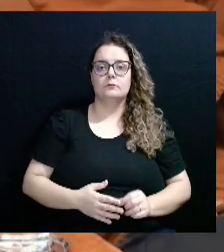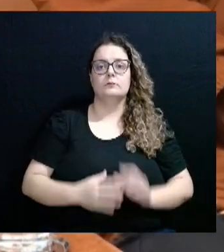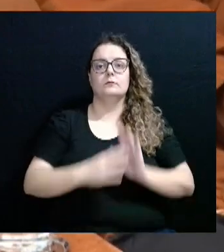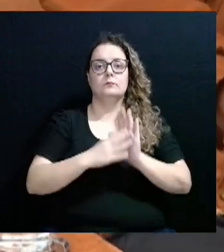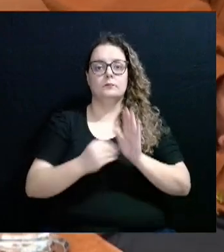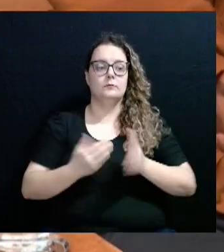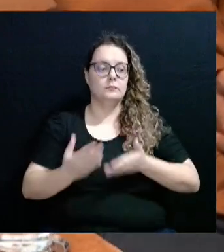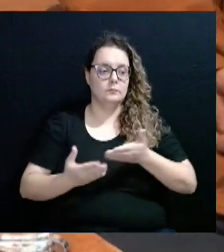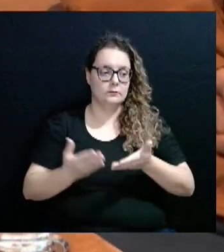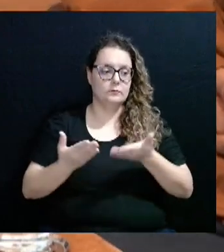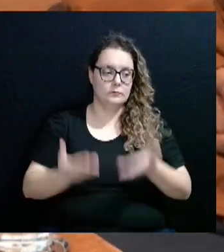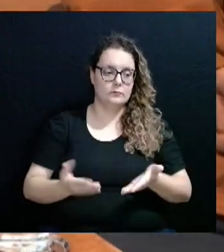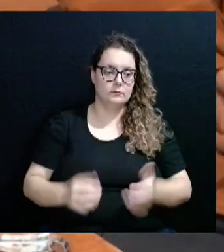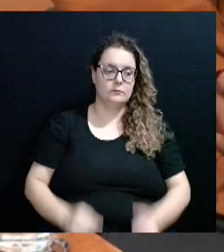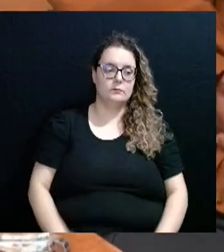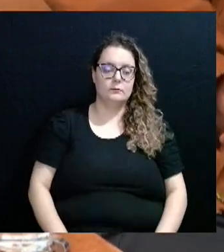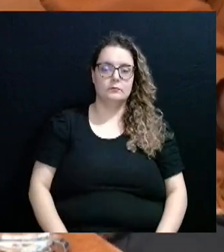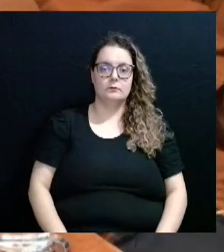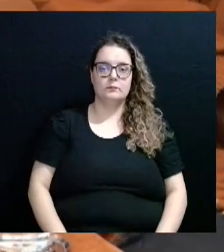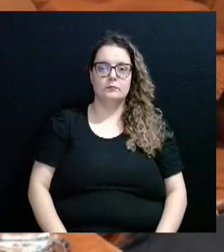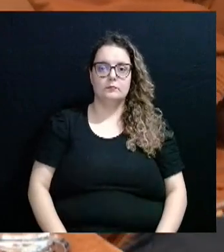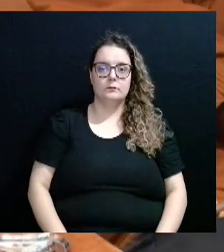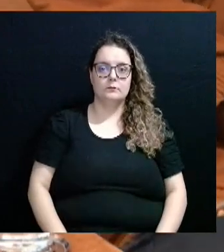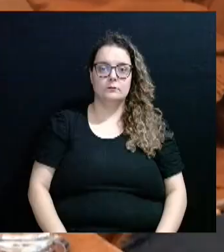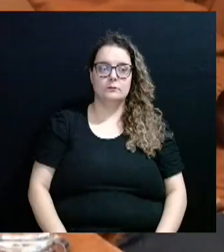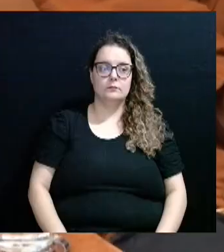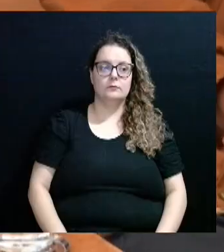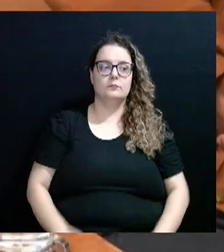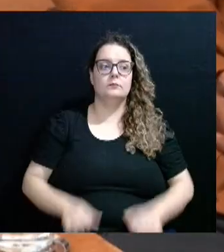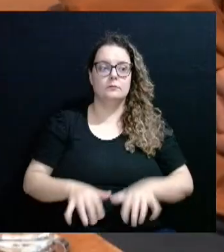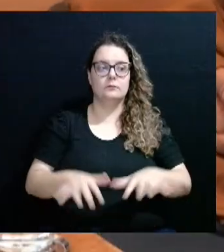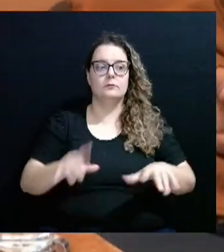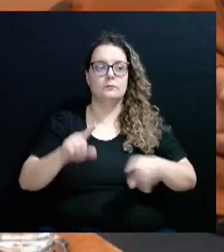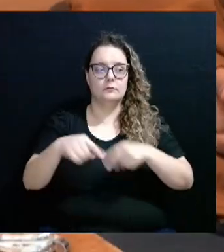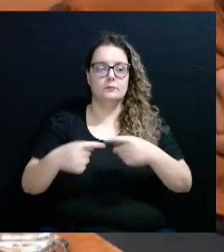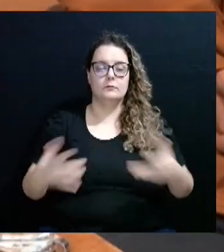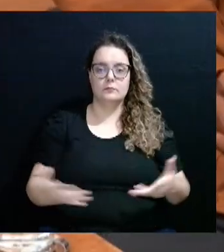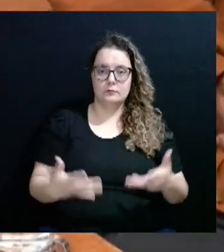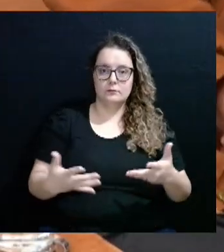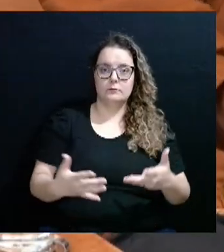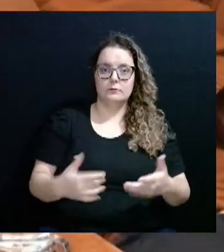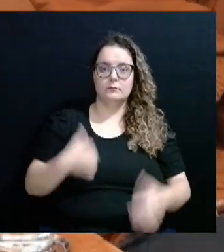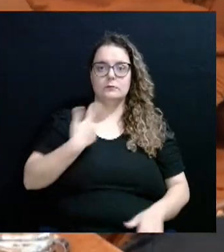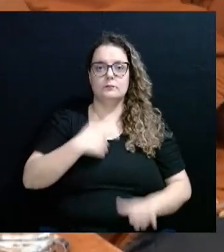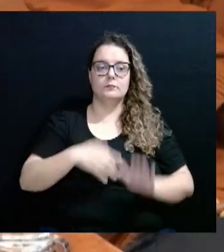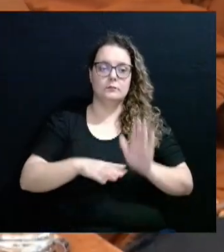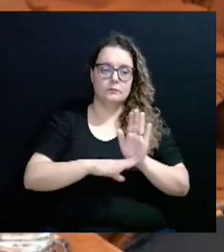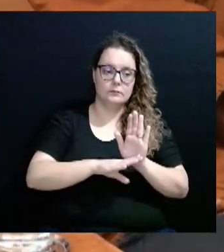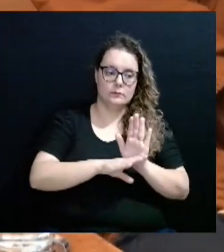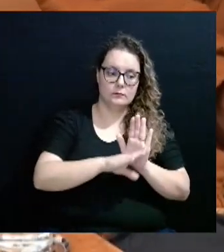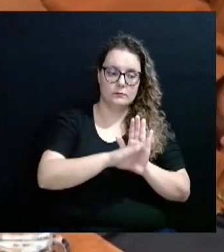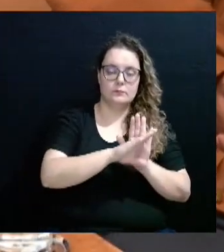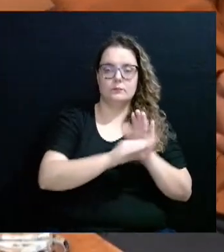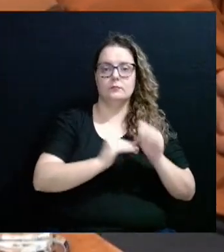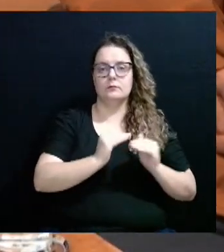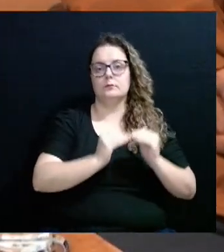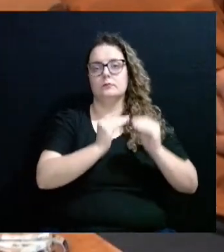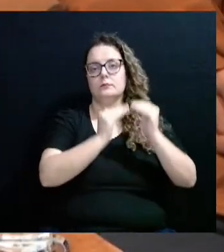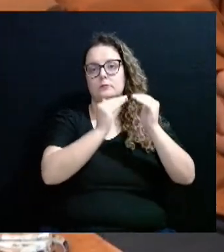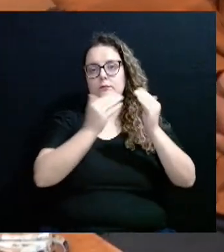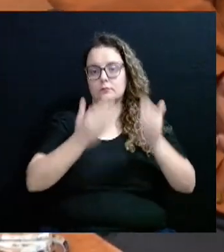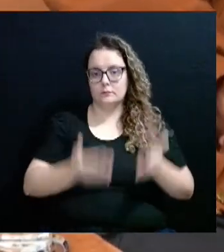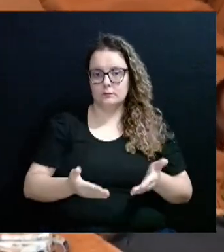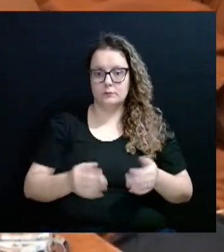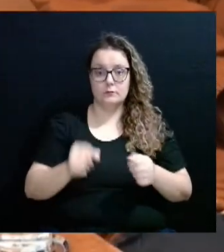e expandir para outras iniciativas. Então, a gente progrediu muito nisso e a gente fez de um